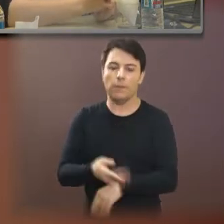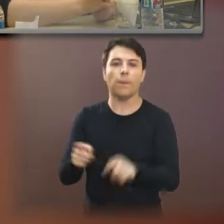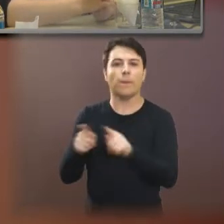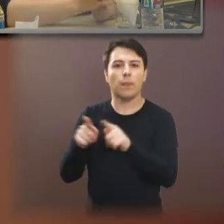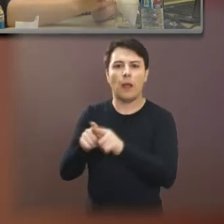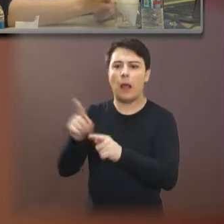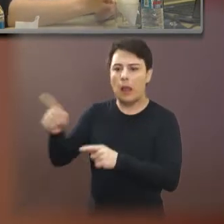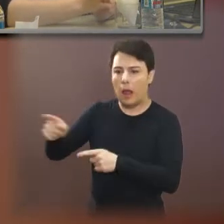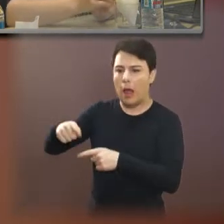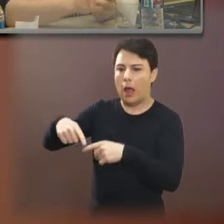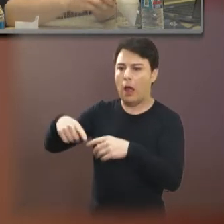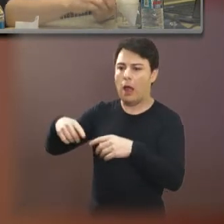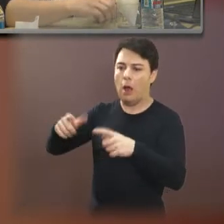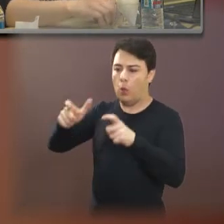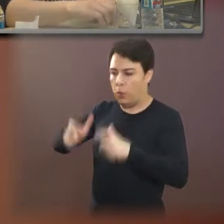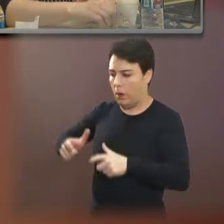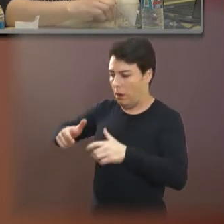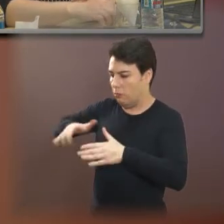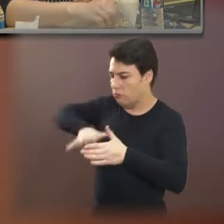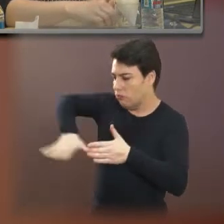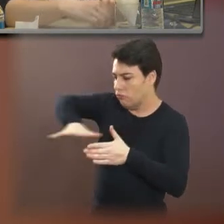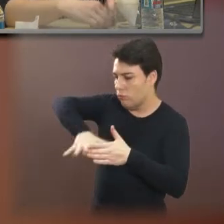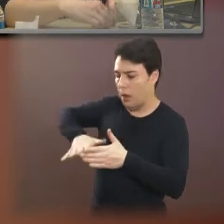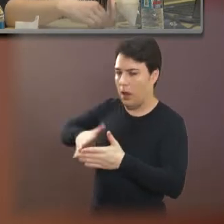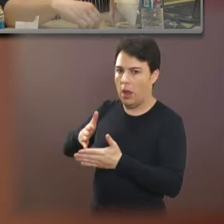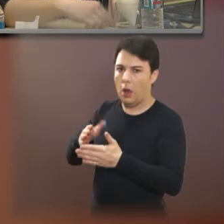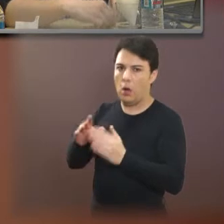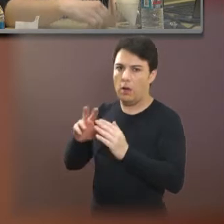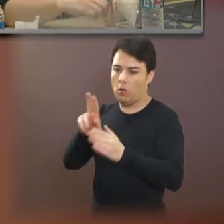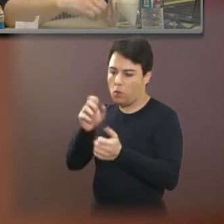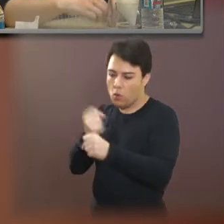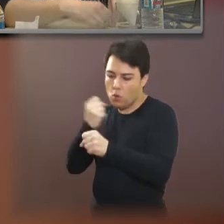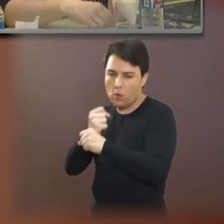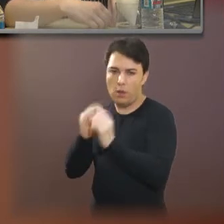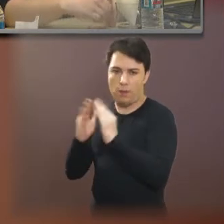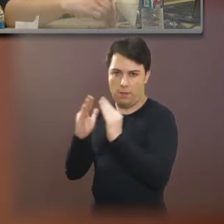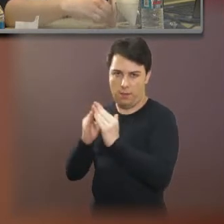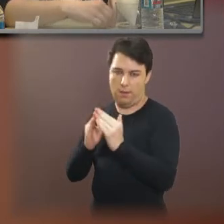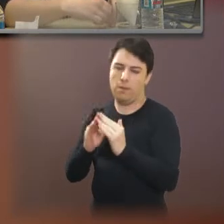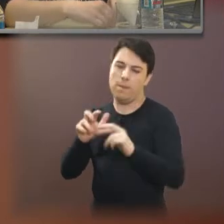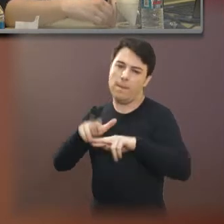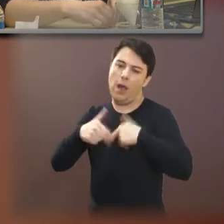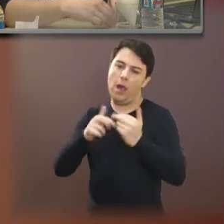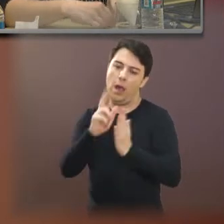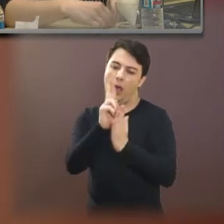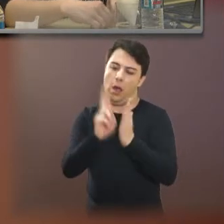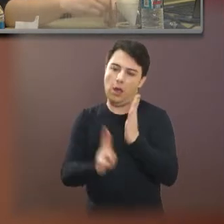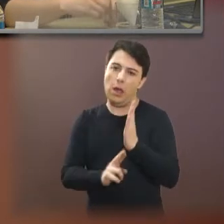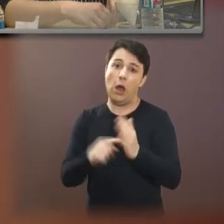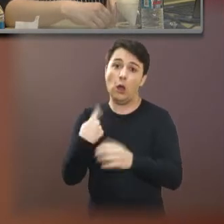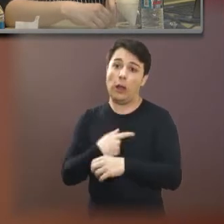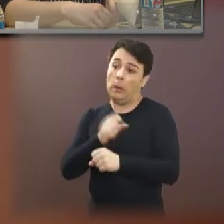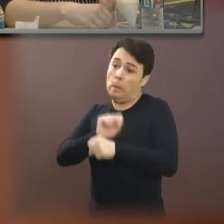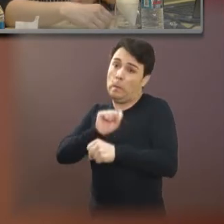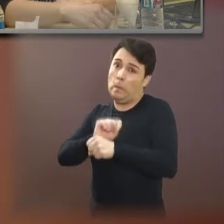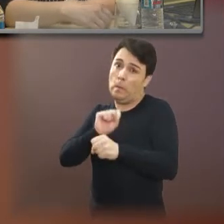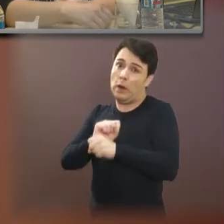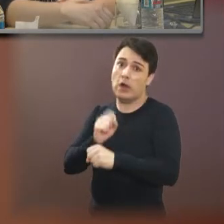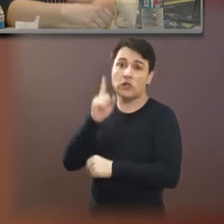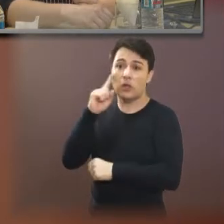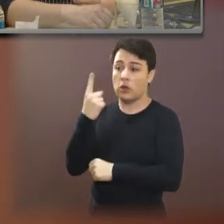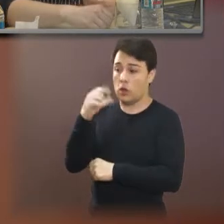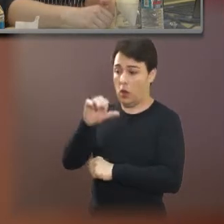urbanística de ocupação do solo. A fase desse estudo hoje é de revisão dos relatórios entregues e a previsão da conclusão é 19 de julho